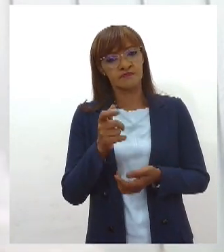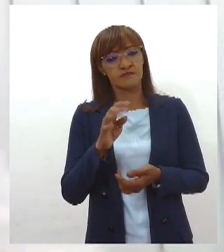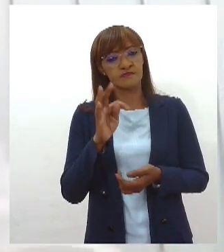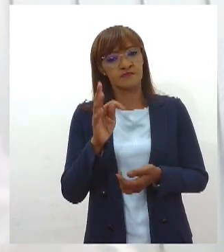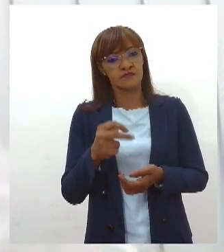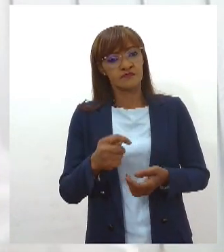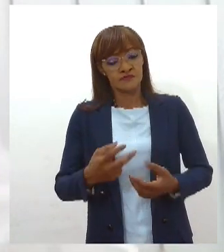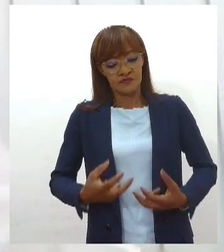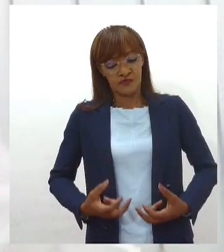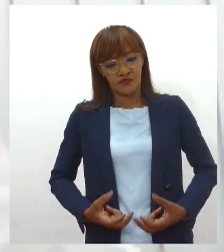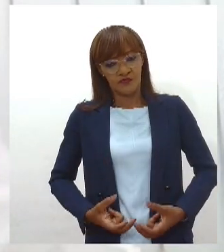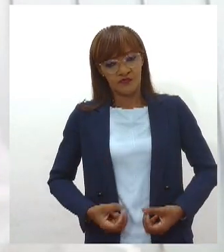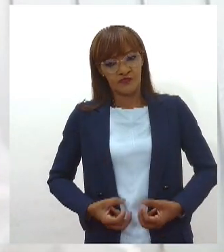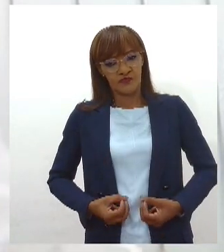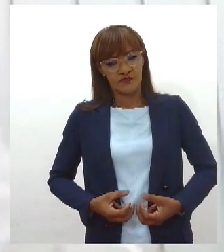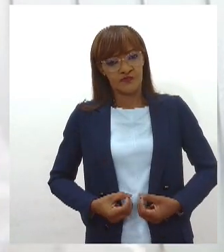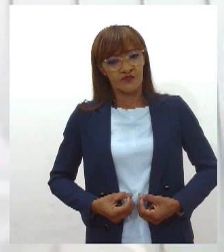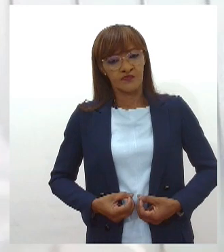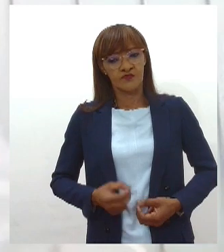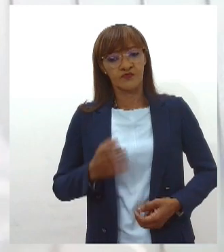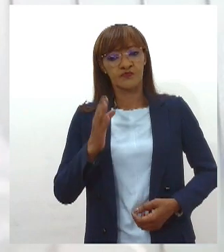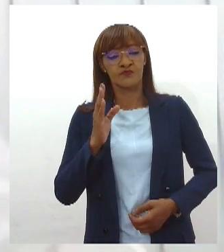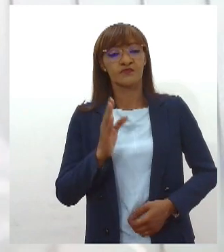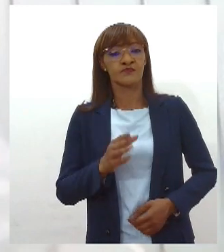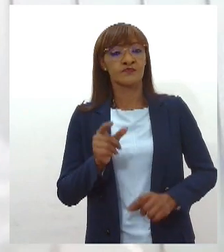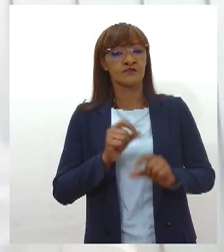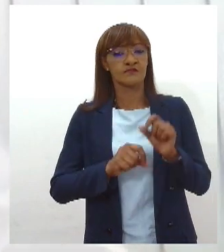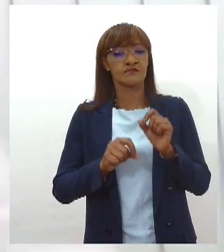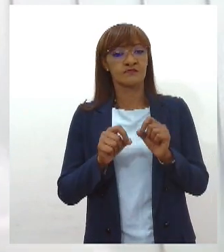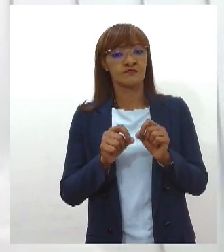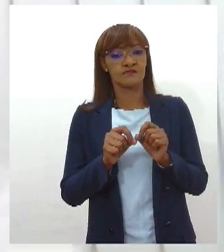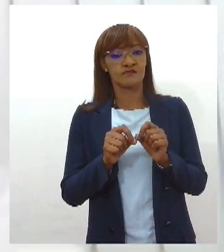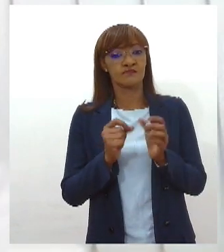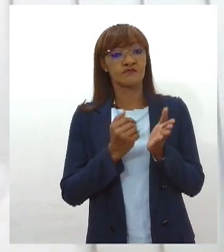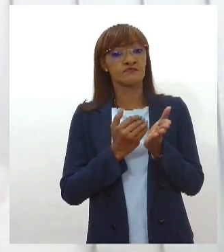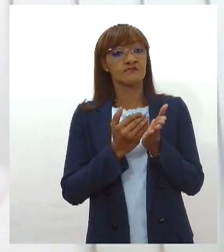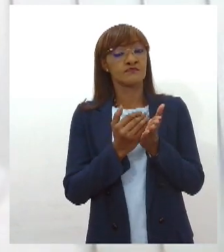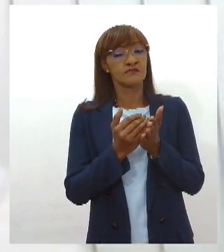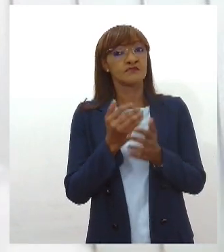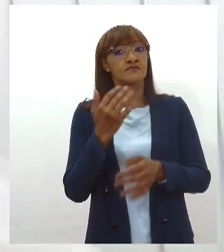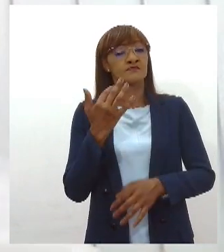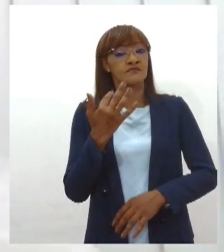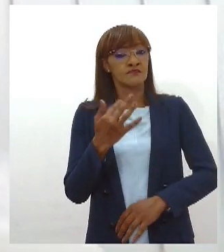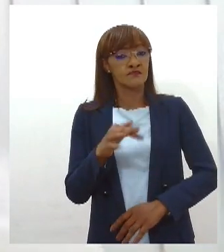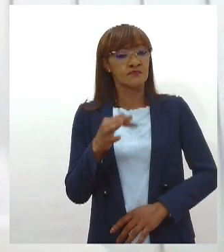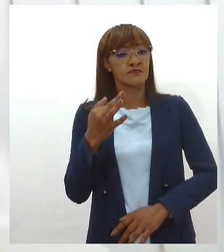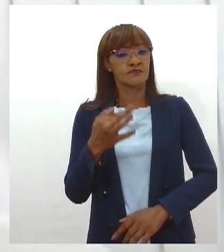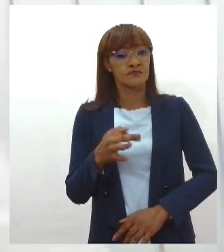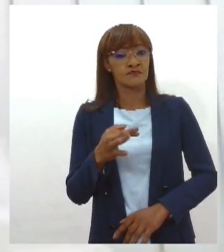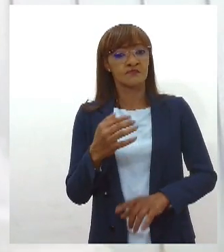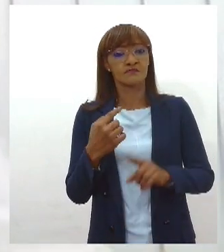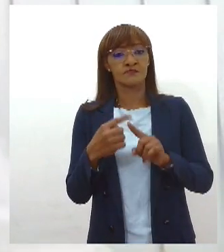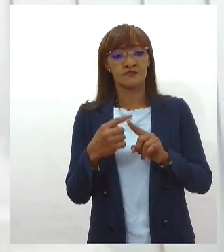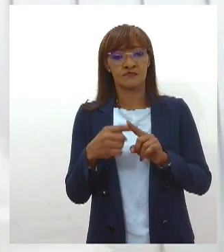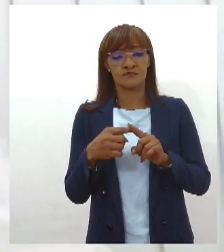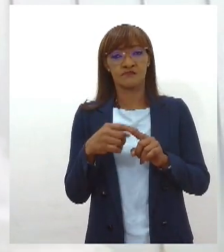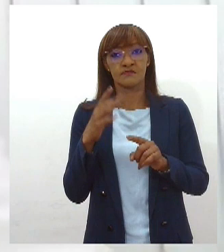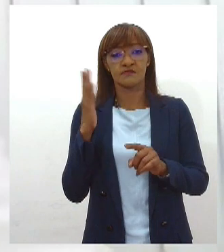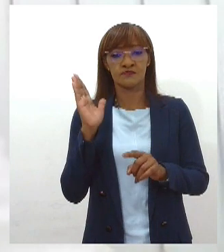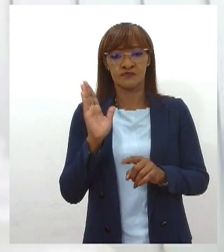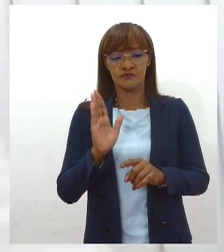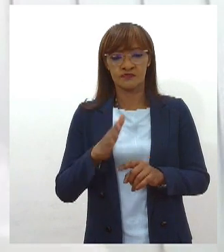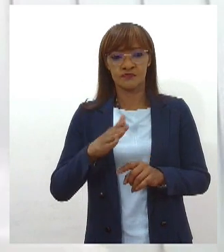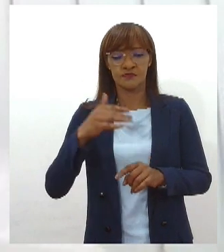trato gastrointestinal, eles, assim, quando ele começa a apresentar sintomas, geralmente já está em estágios um pouco mais